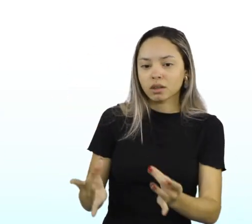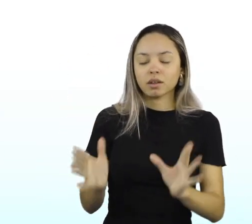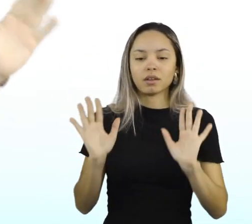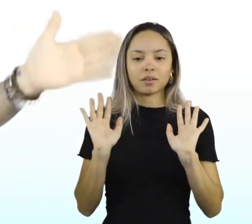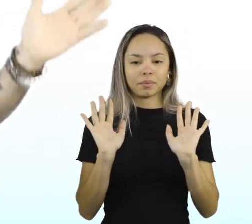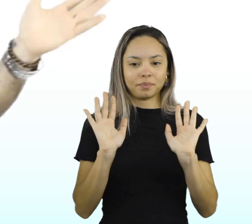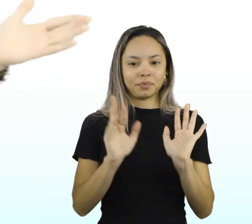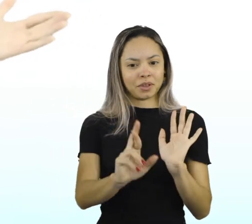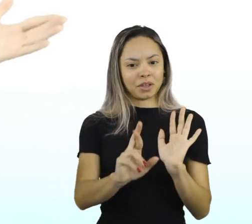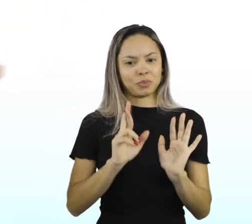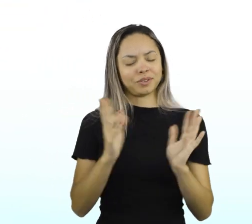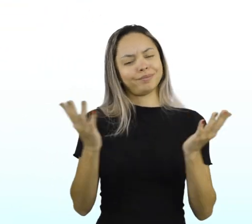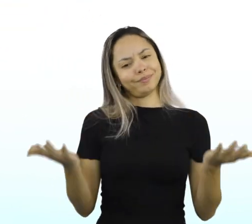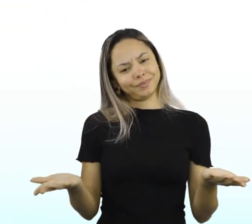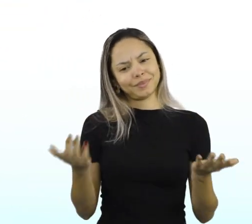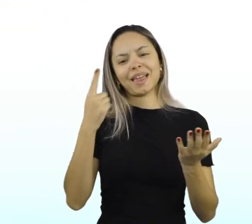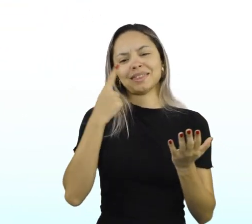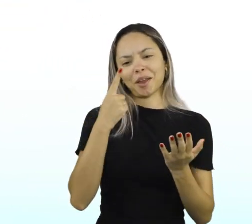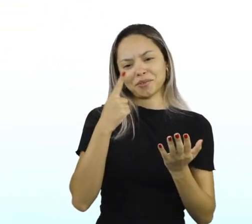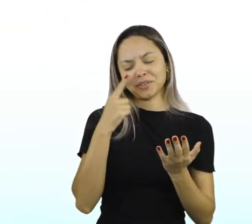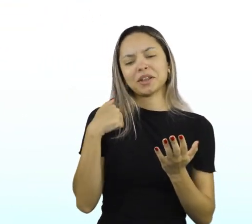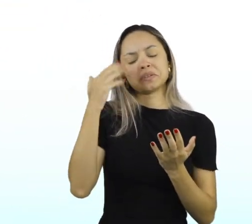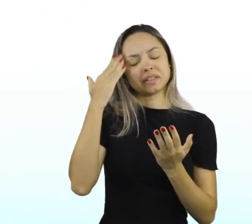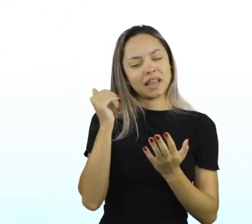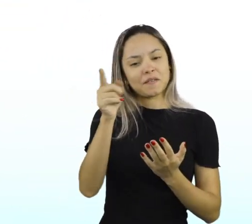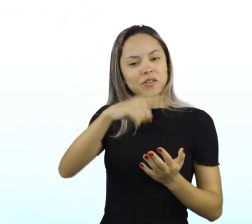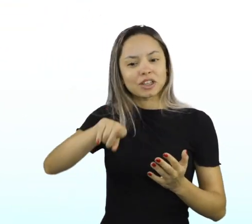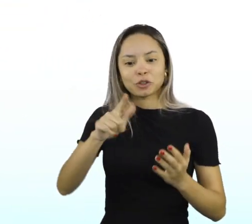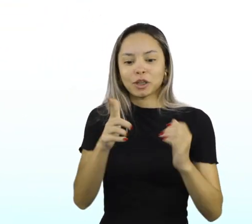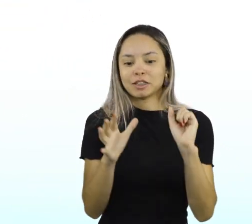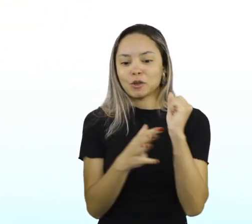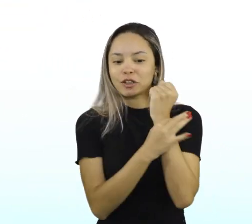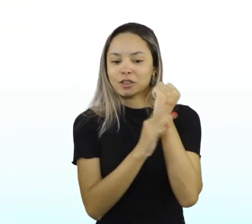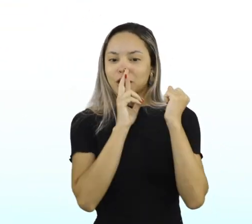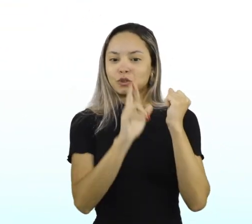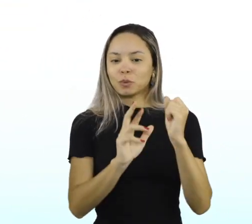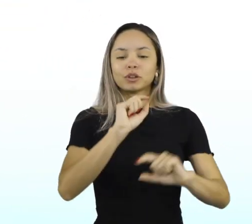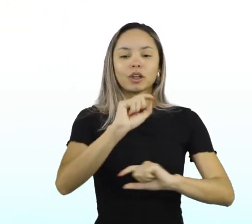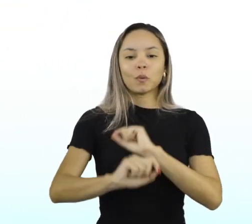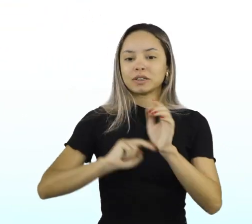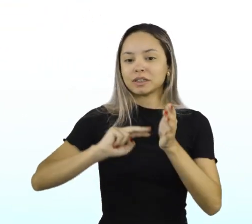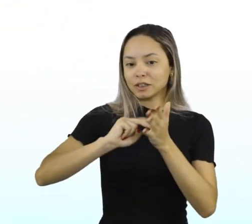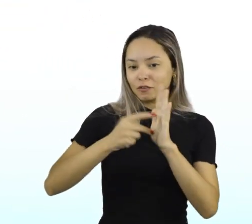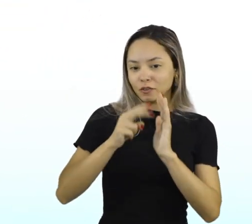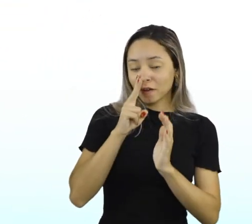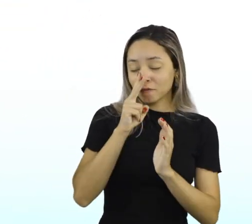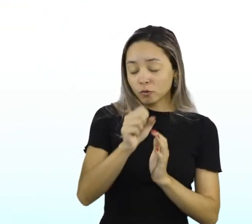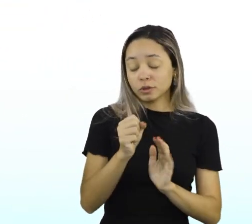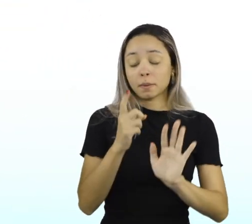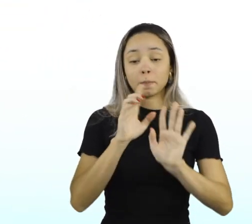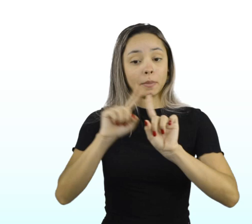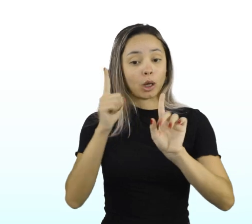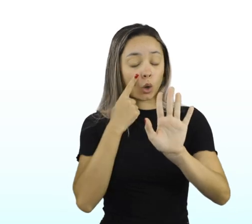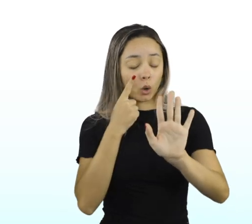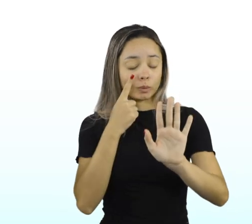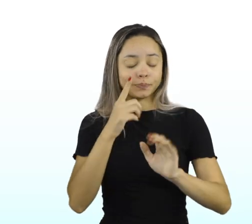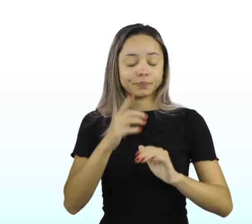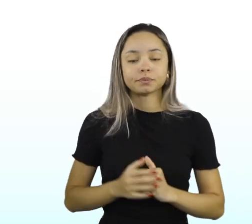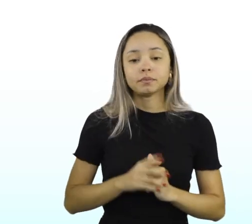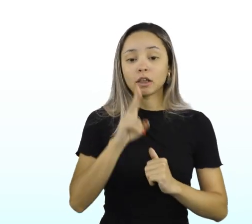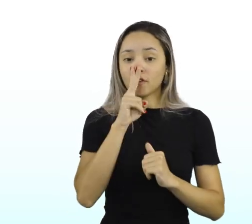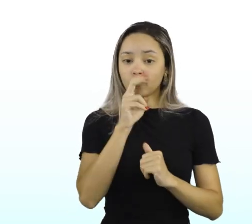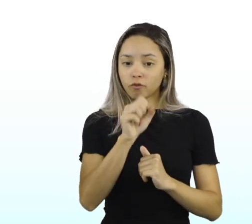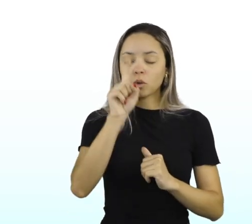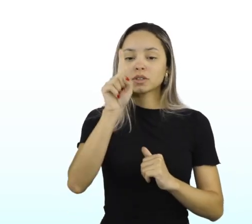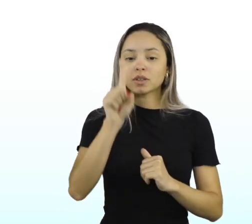tá vendo? Eu sabia, mequetrefe, que você não tinha essa segurança do que era força. Vamos lá. Quando a gente fala de força, nós estamos falando de uma grandeza